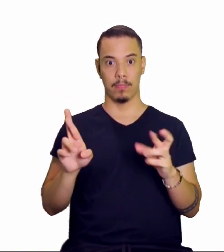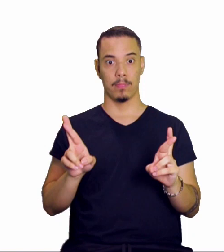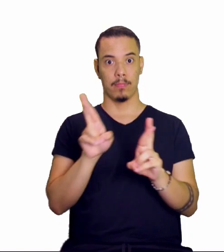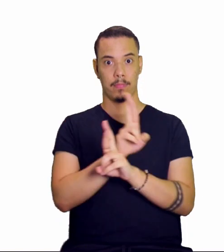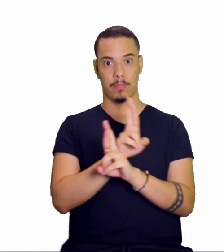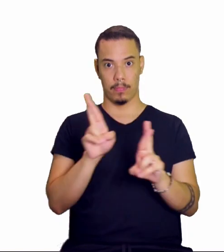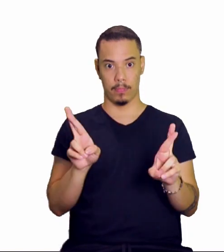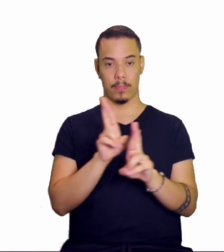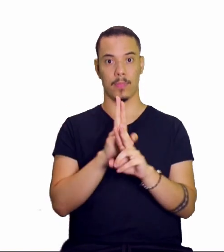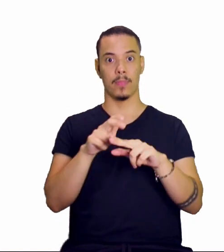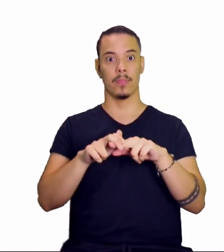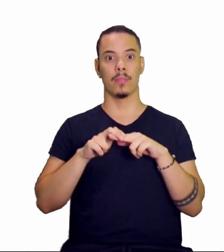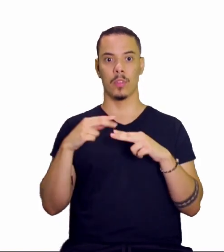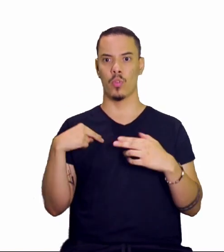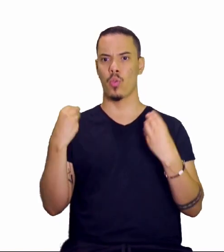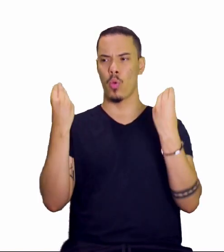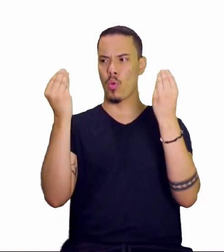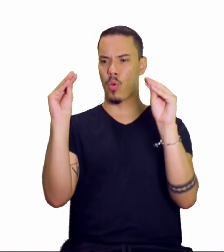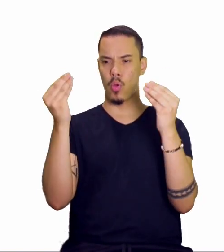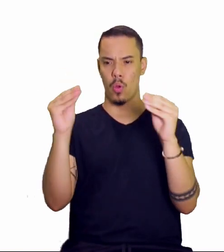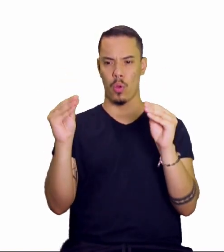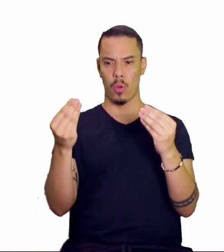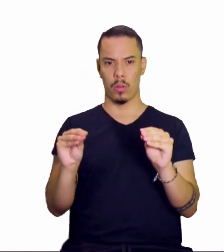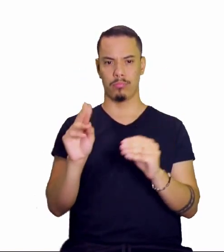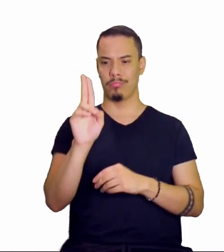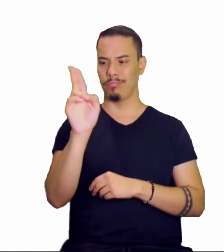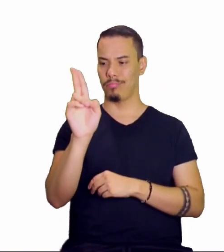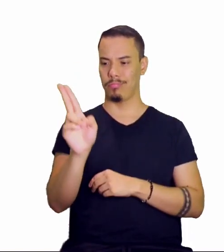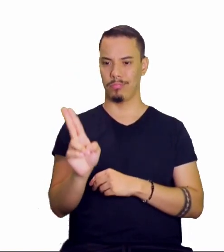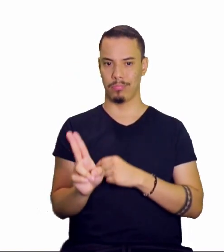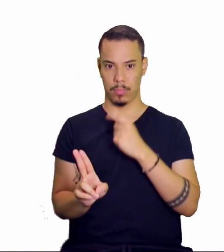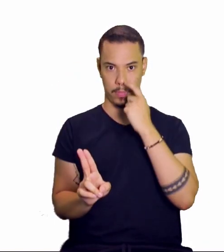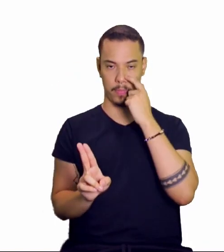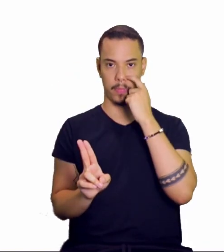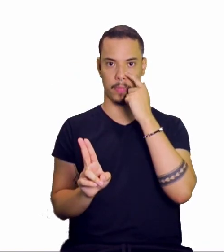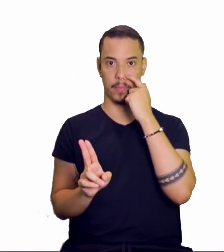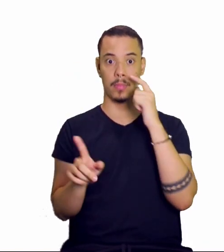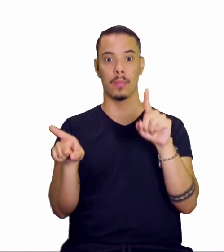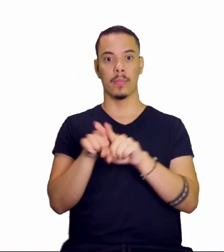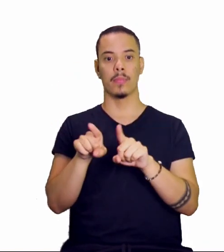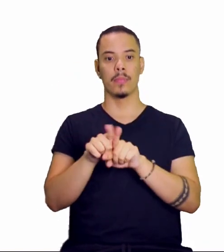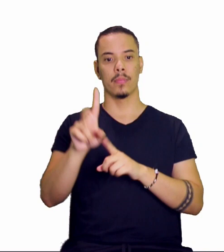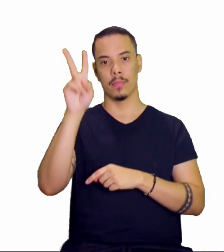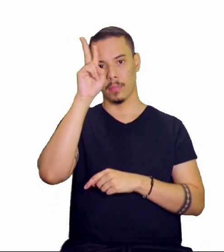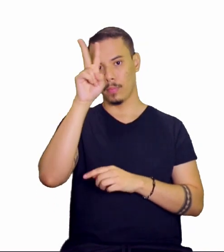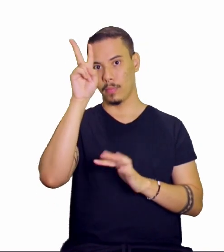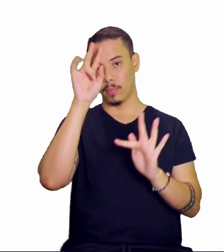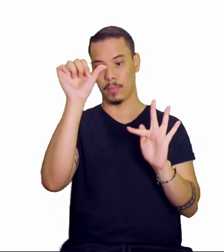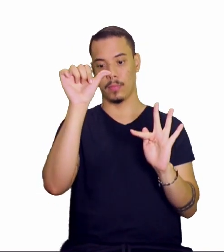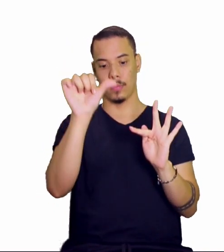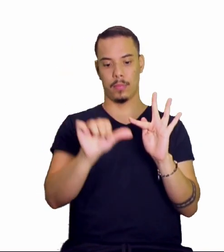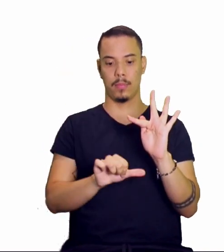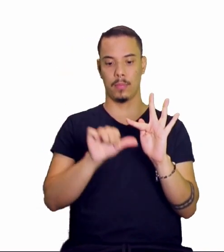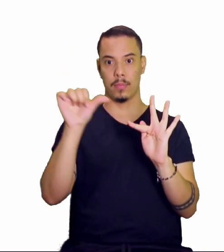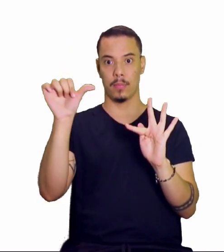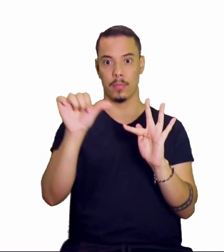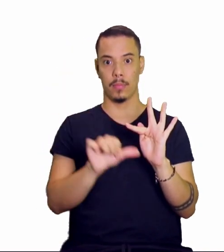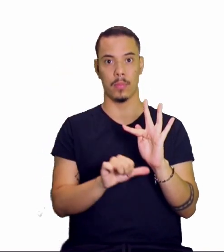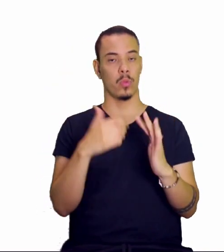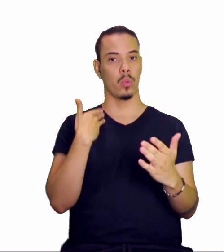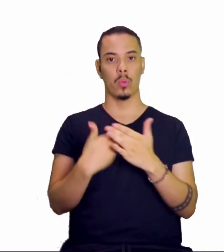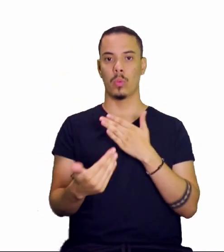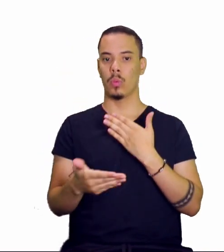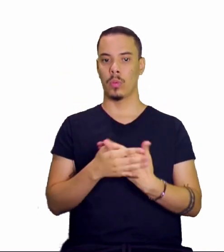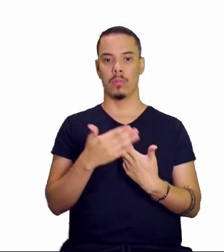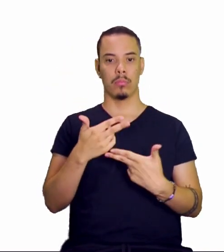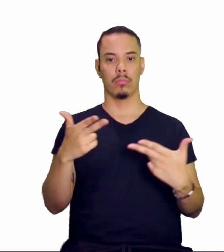grandezas, então nós vamos dar nomes, né, professor, essas grandezas. Olha lá. Lembrando, professora Deise, que fenômeno é qualquer coisa que aconteça, né,